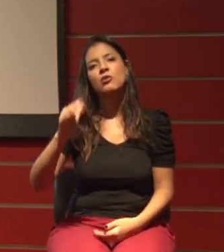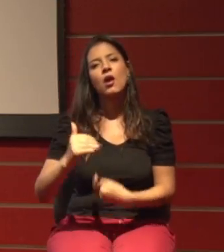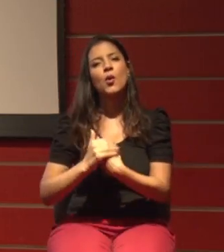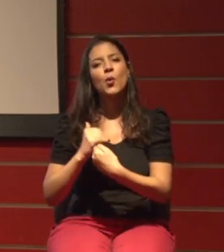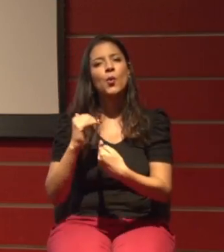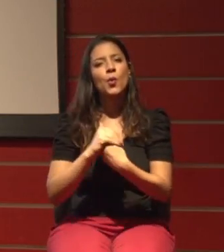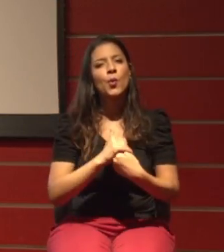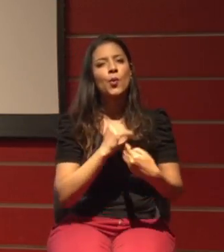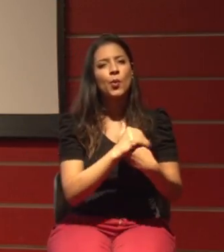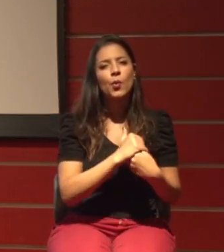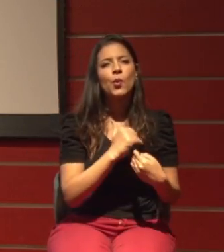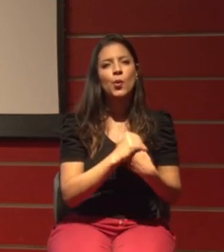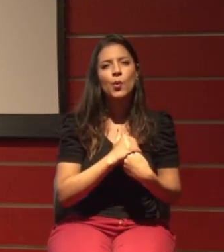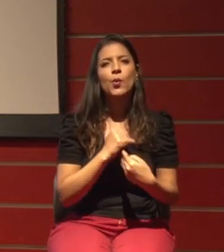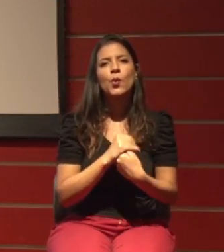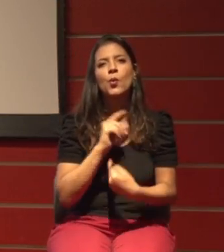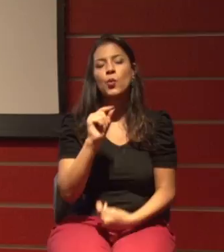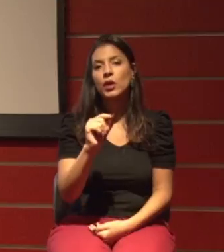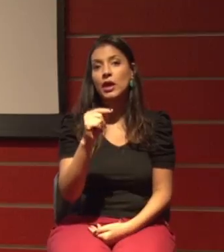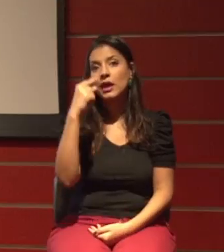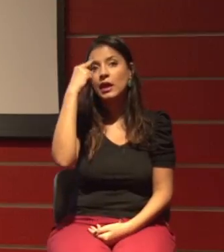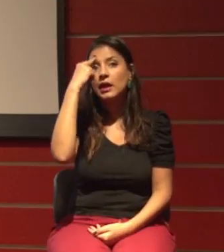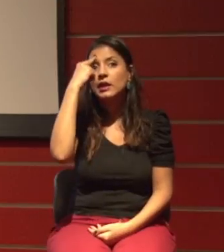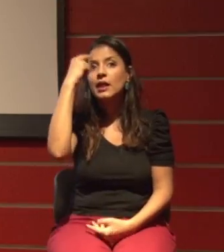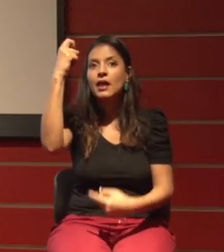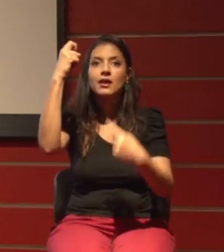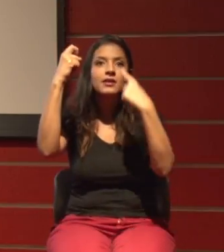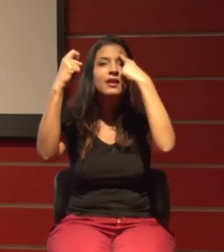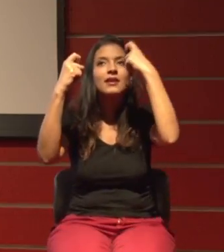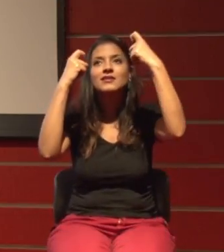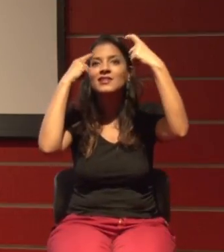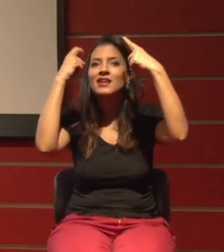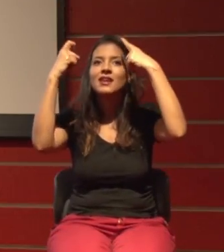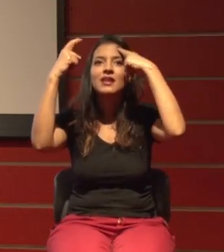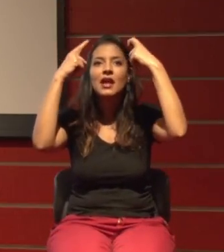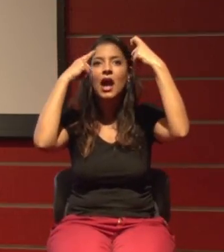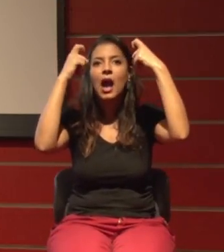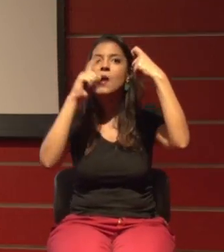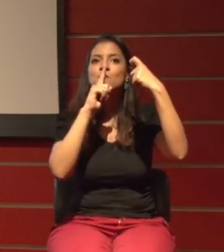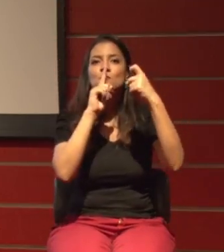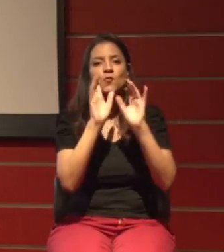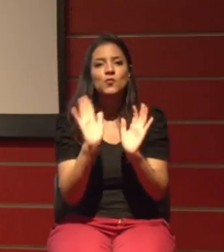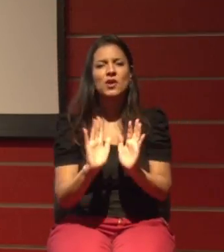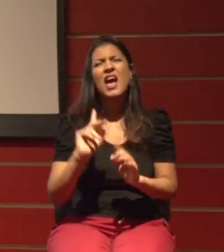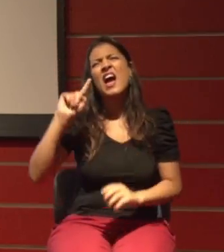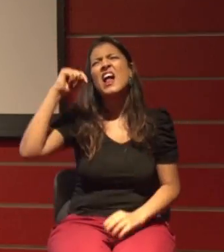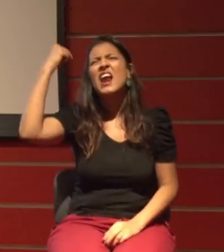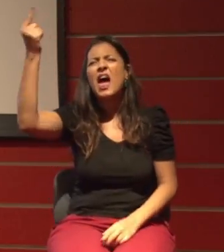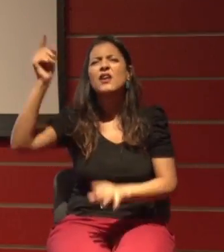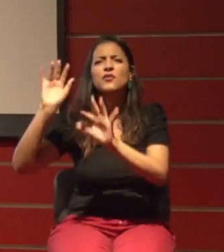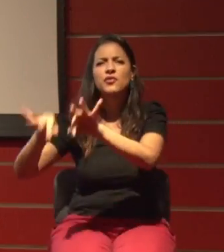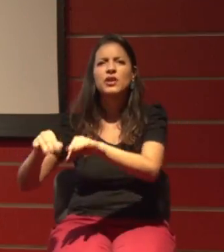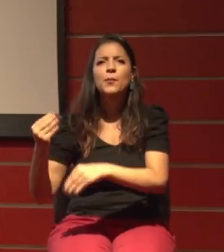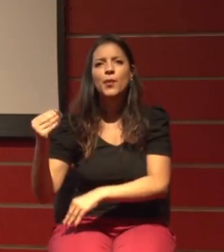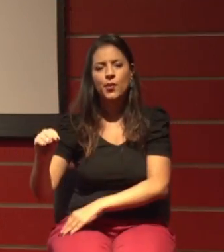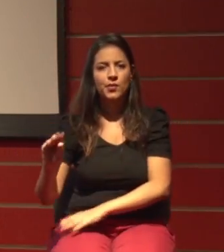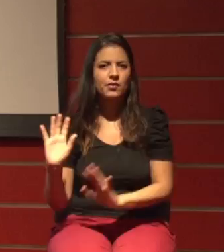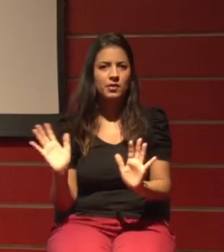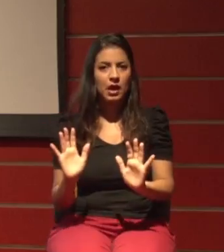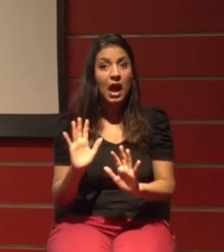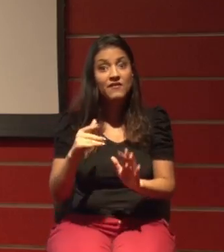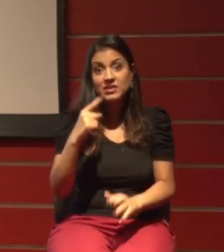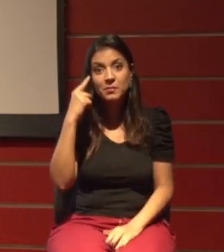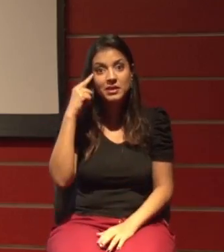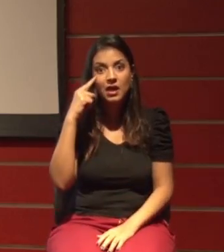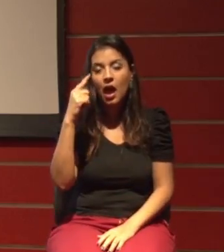muita gente é não economize ideia sabe aquela coisa quando a gente pensa Ah vou deixar para colocar isso lá no final Porque você acha a ideia é